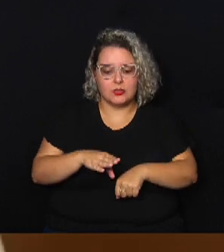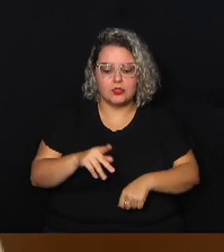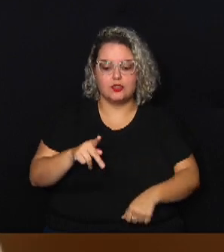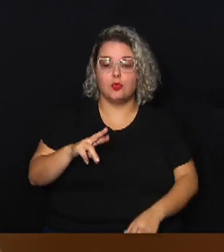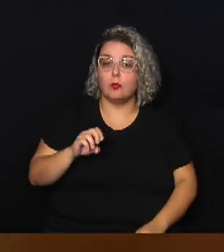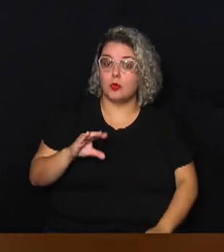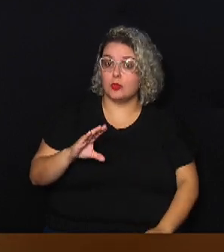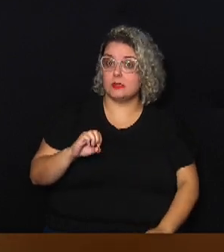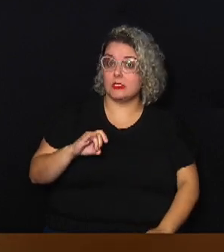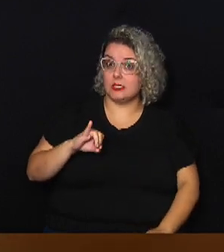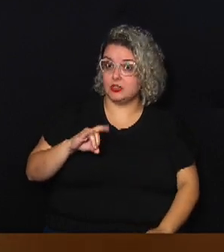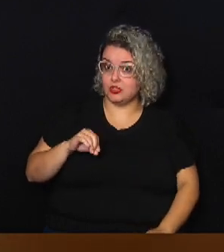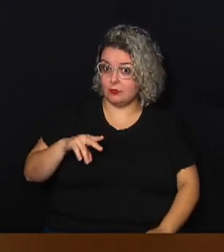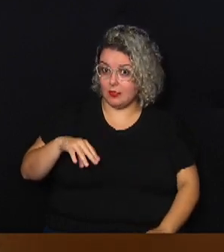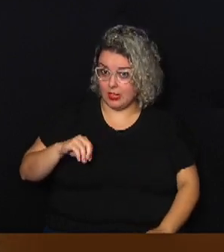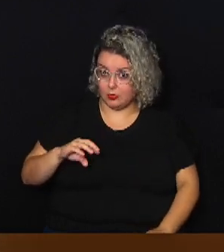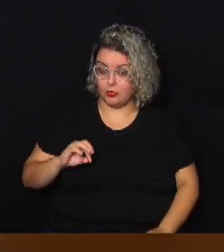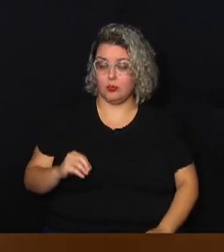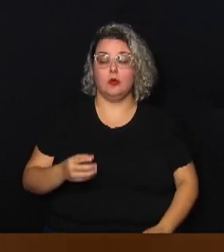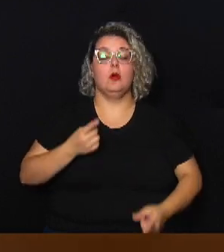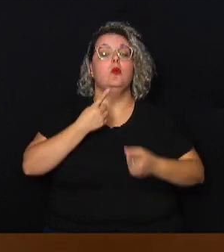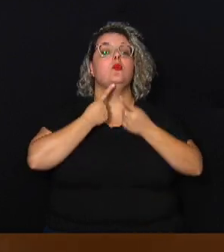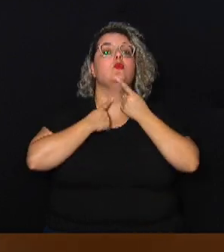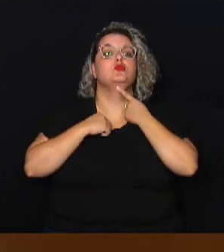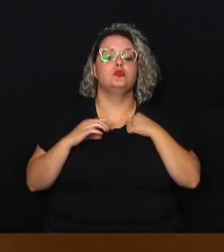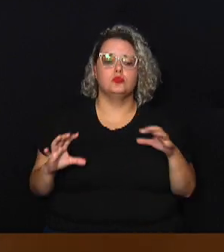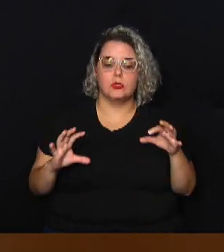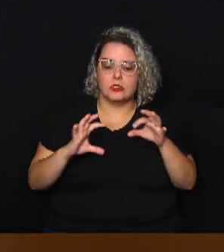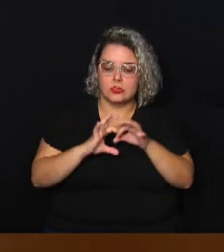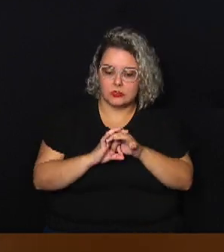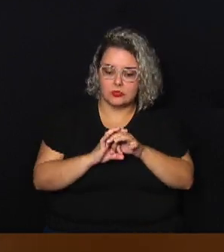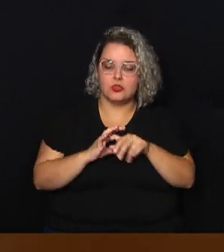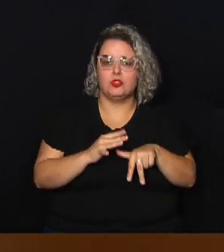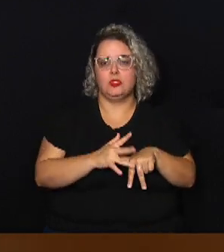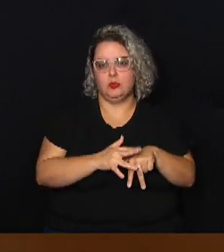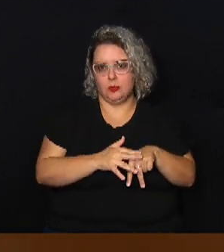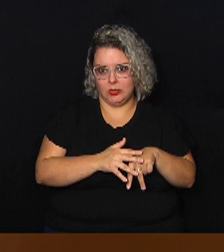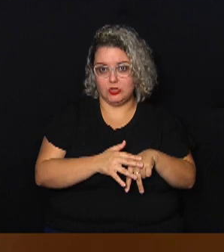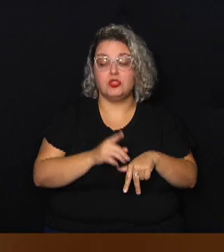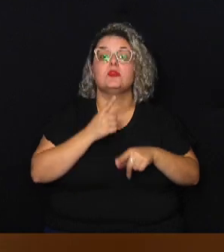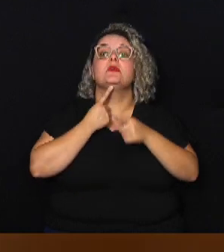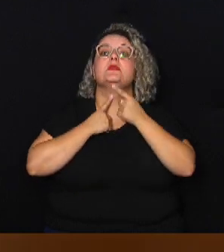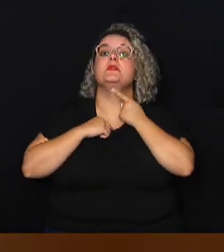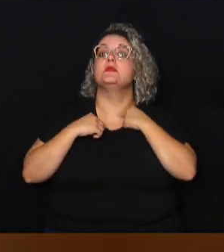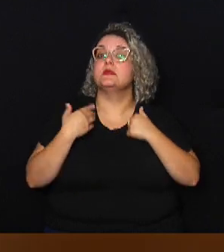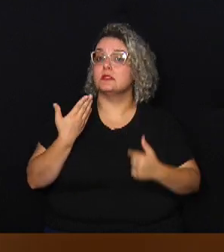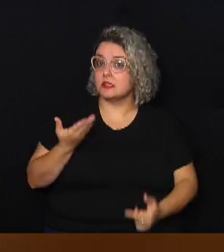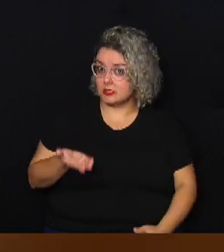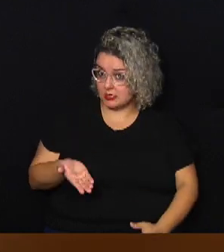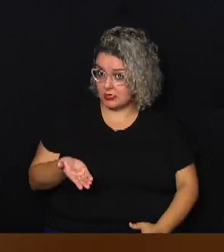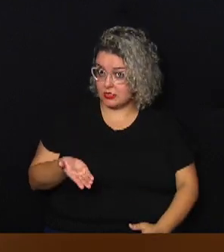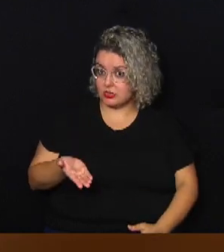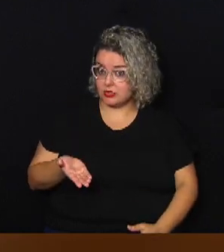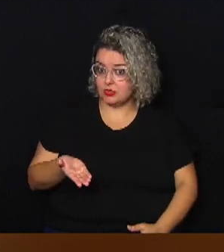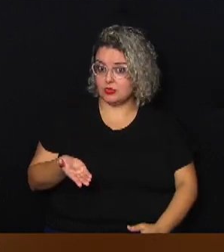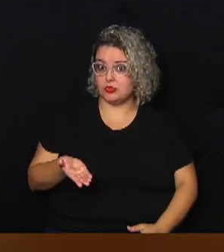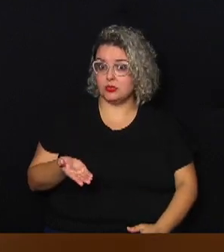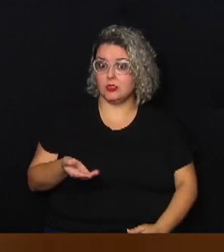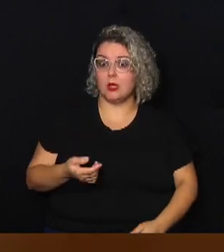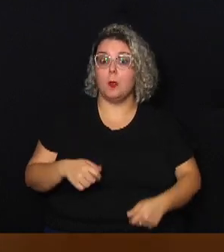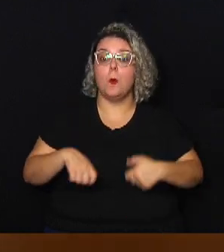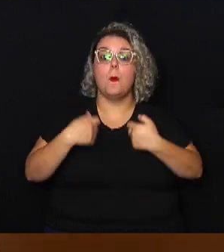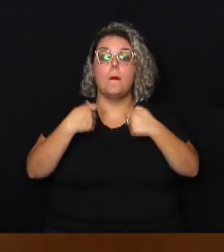de acordo com o desejo da paciente. E esse desejo, ele tem que